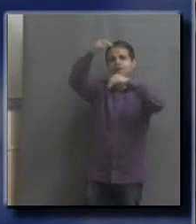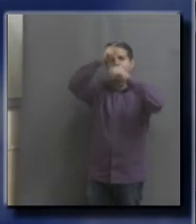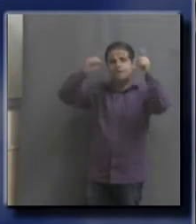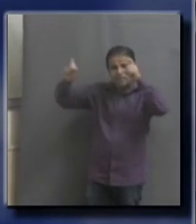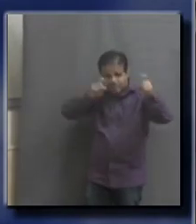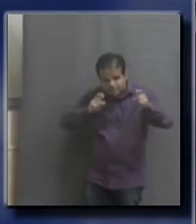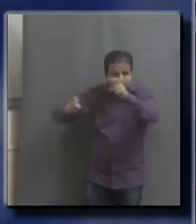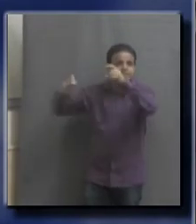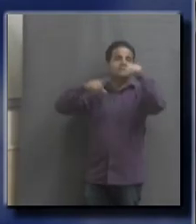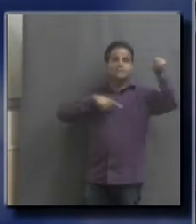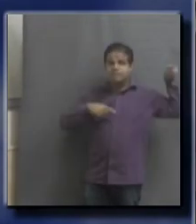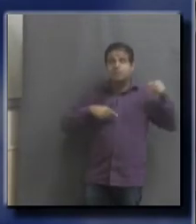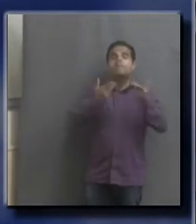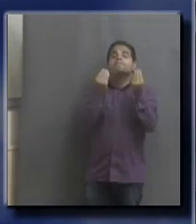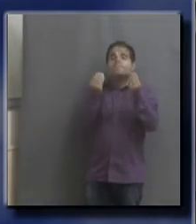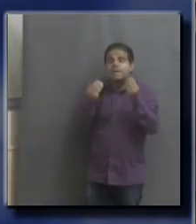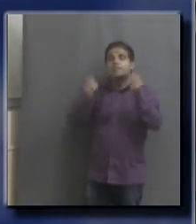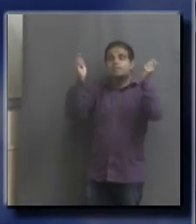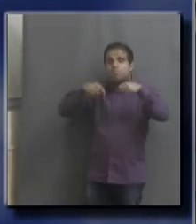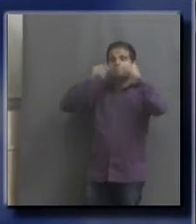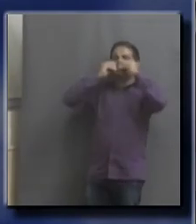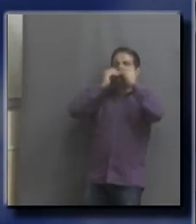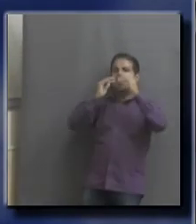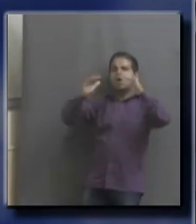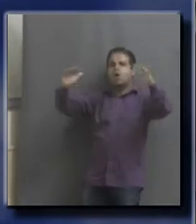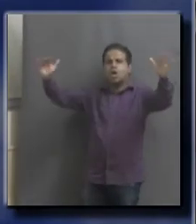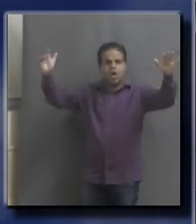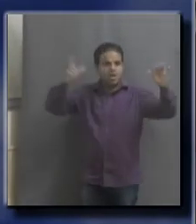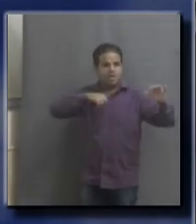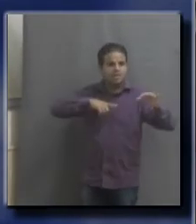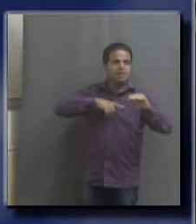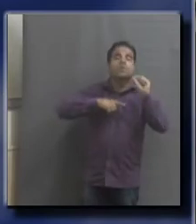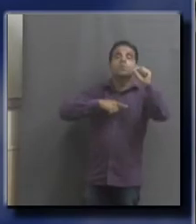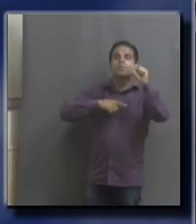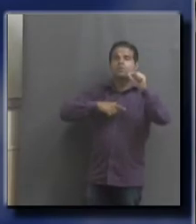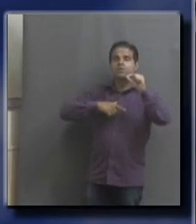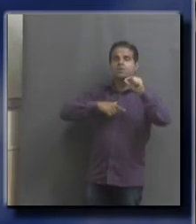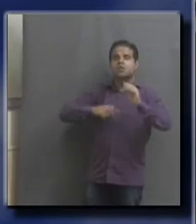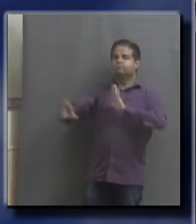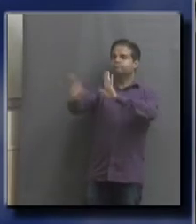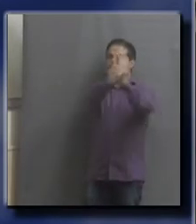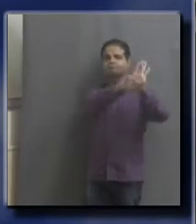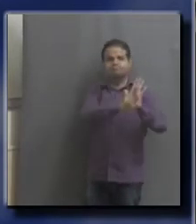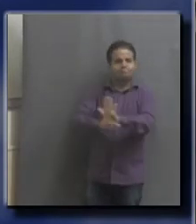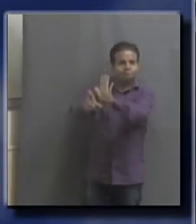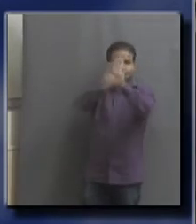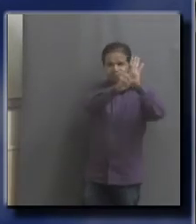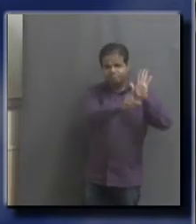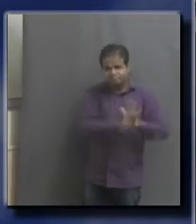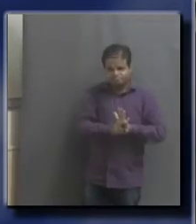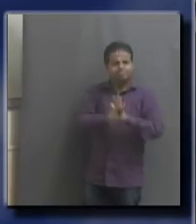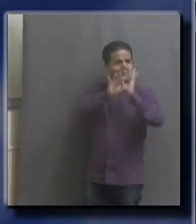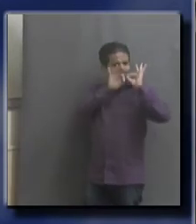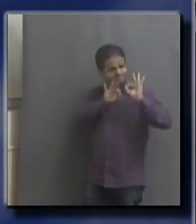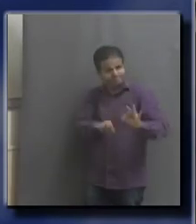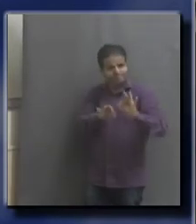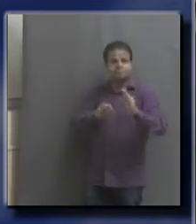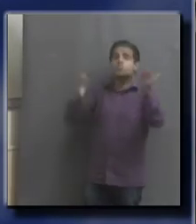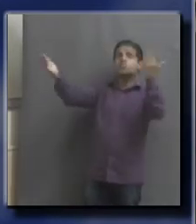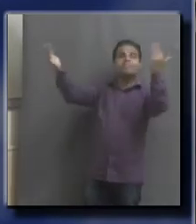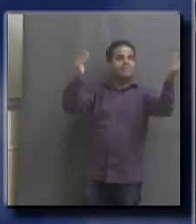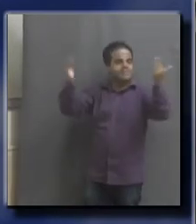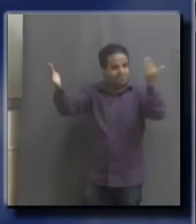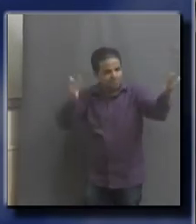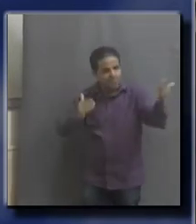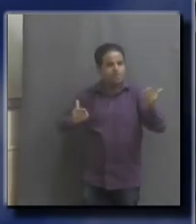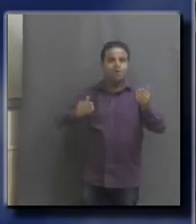acontecendo, para que a gente possa, de fato, ter uma representatividade dos